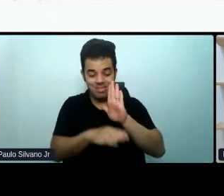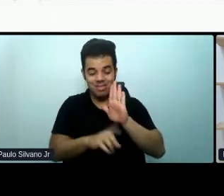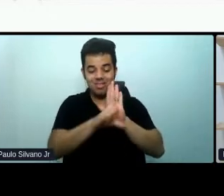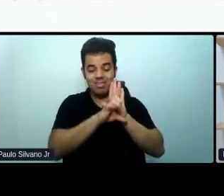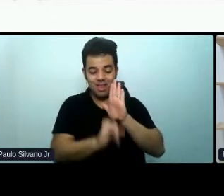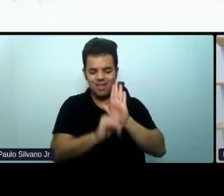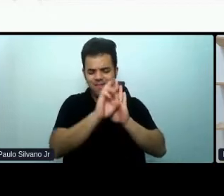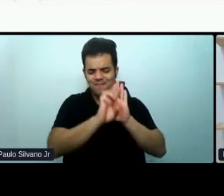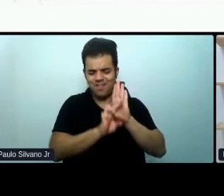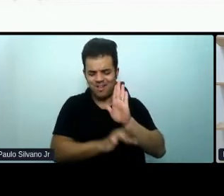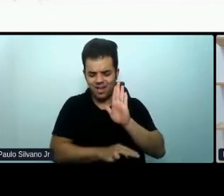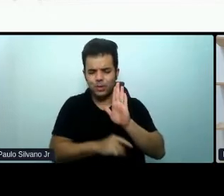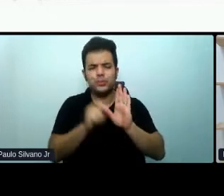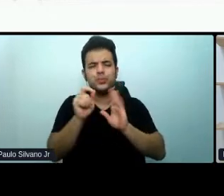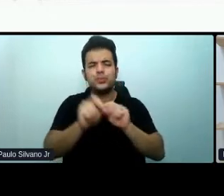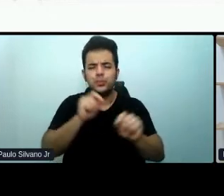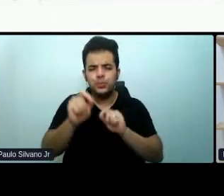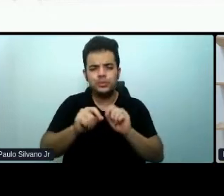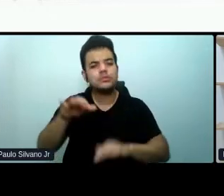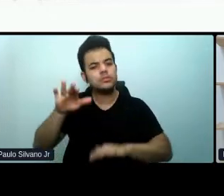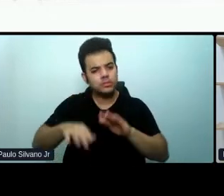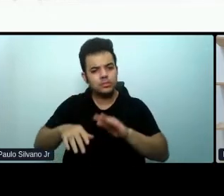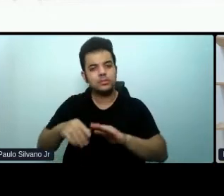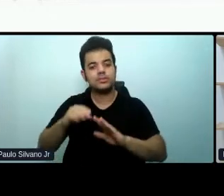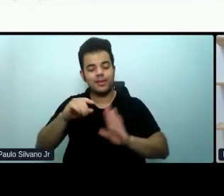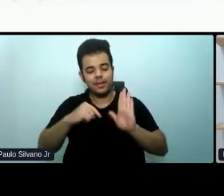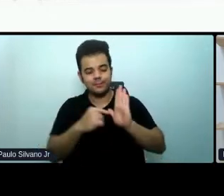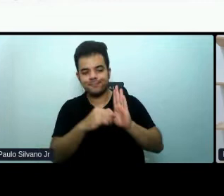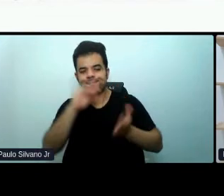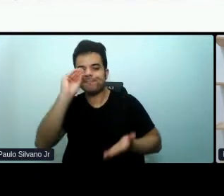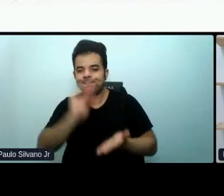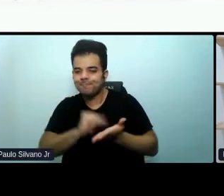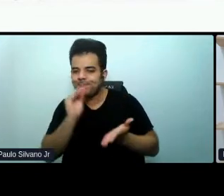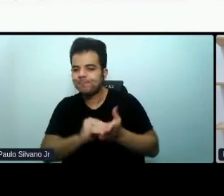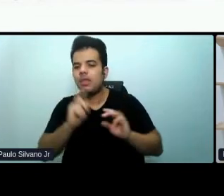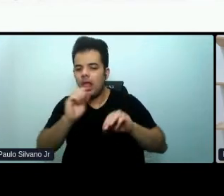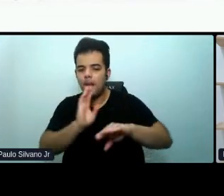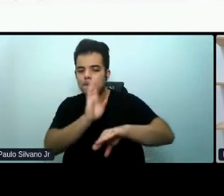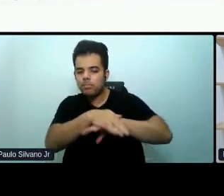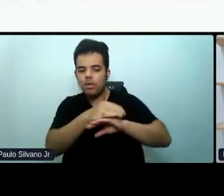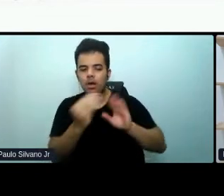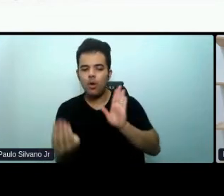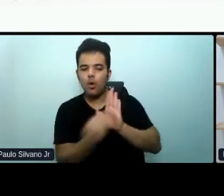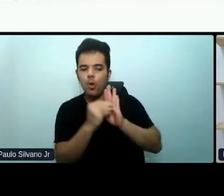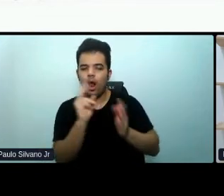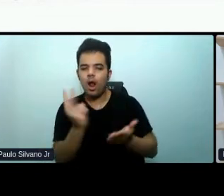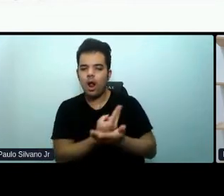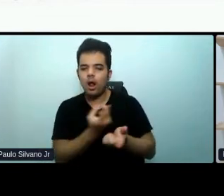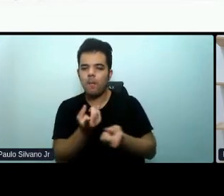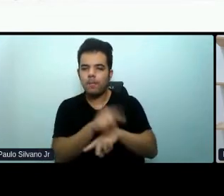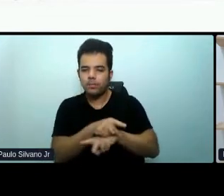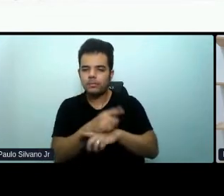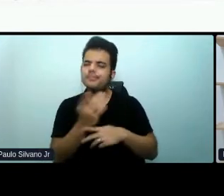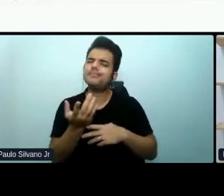normas, elas muitas vezes elas são falhas, elas são ou até erradas, né?